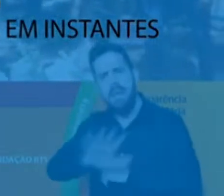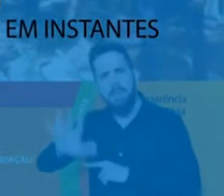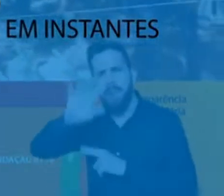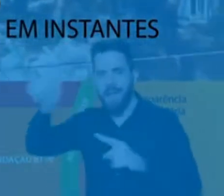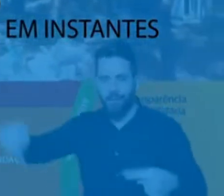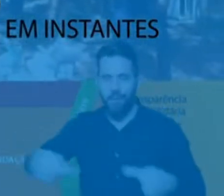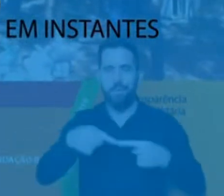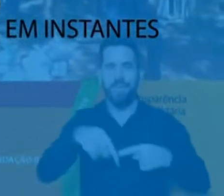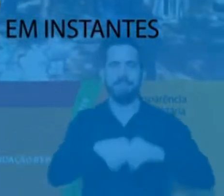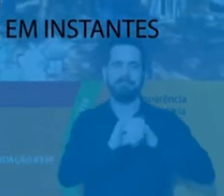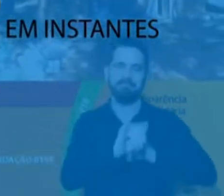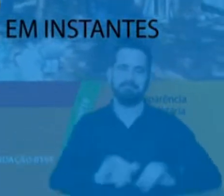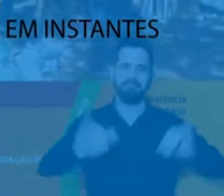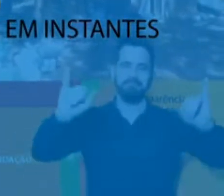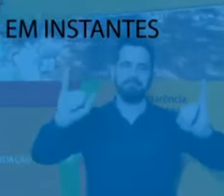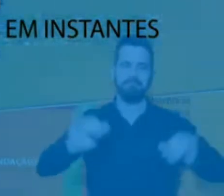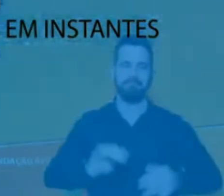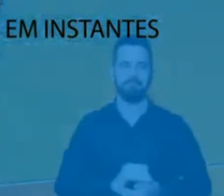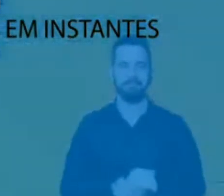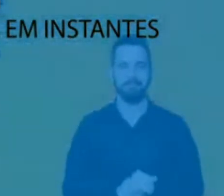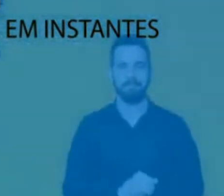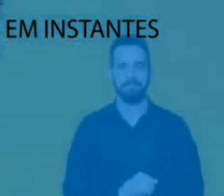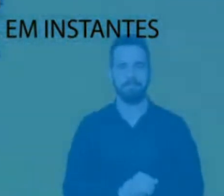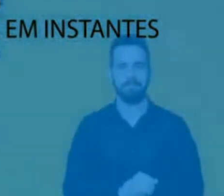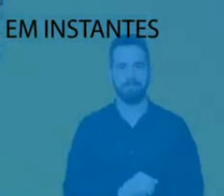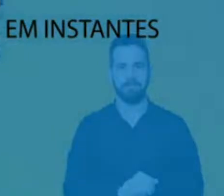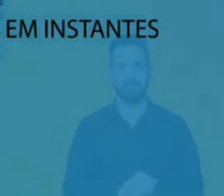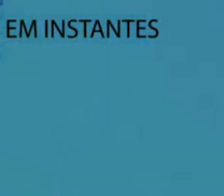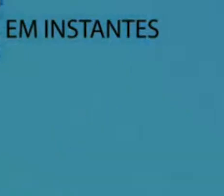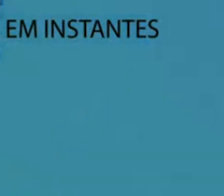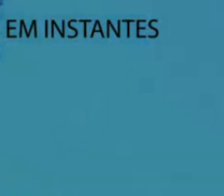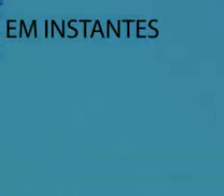site da UFG e clique no banner da campanha.